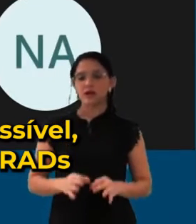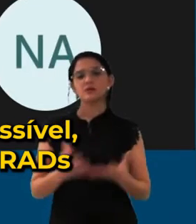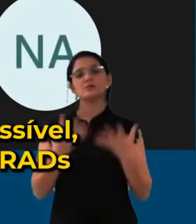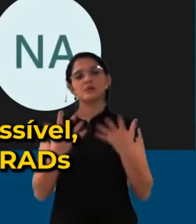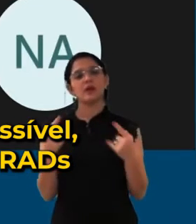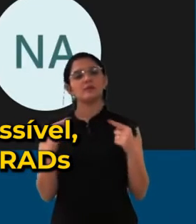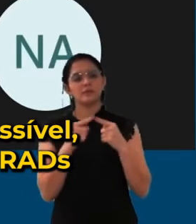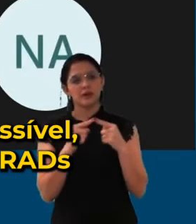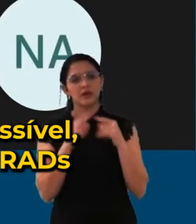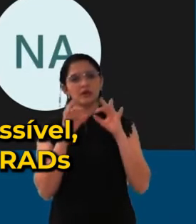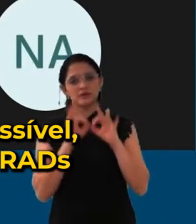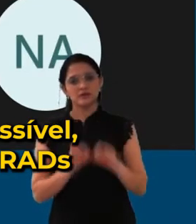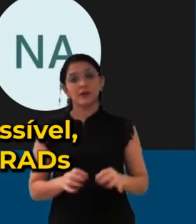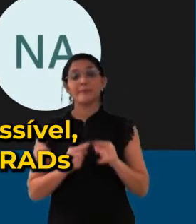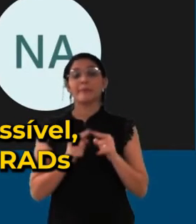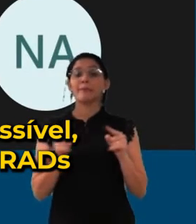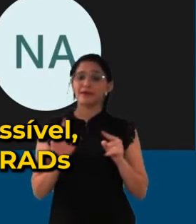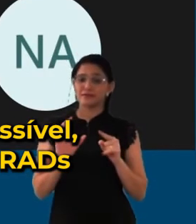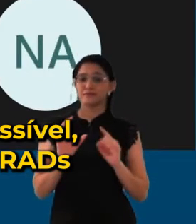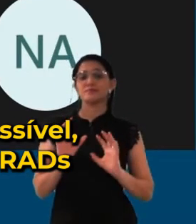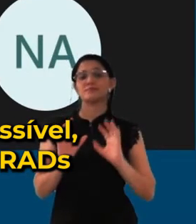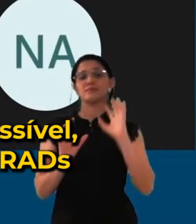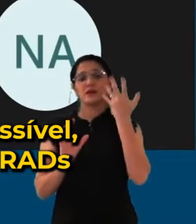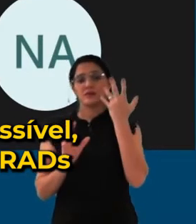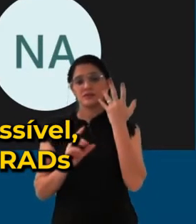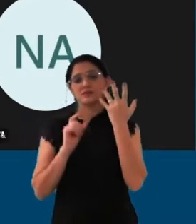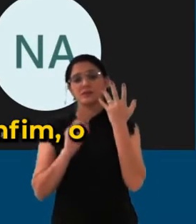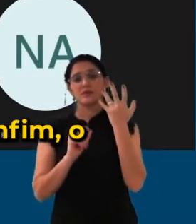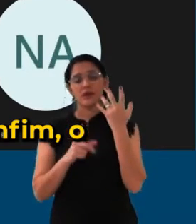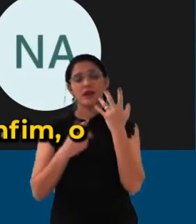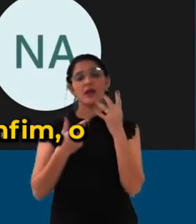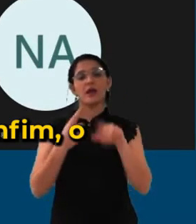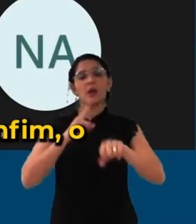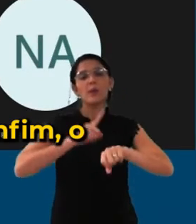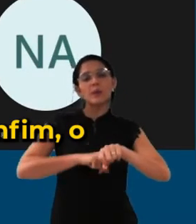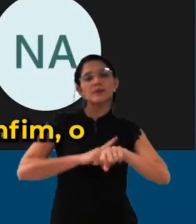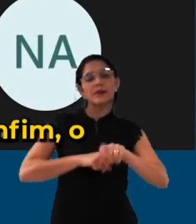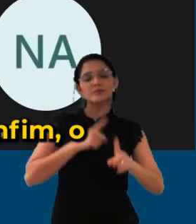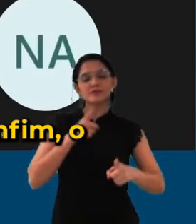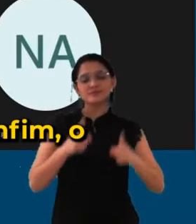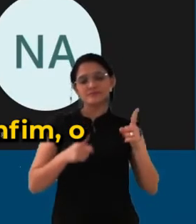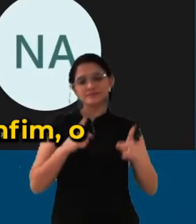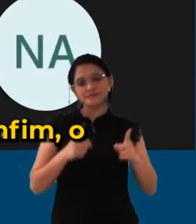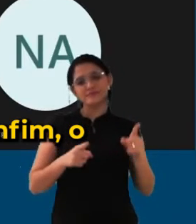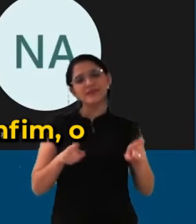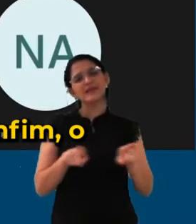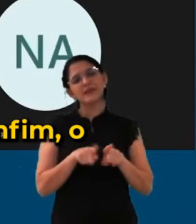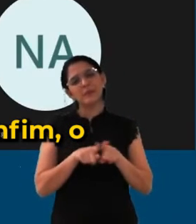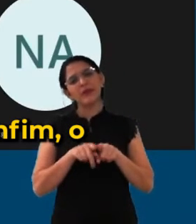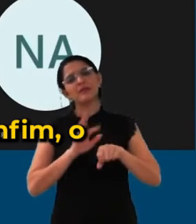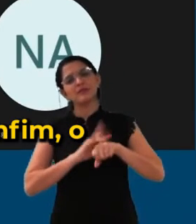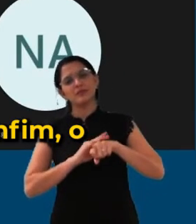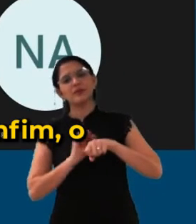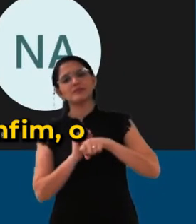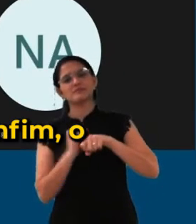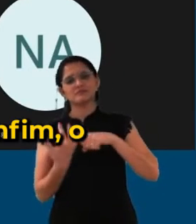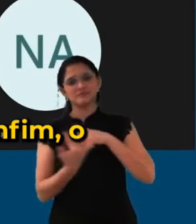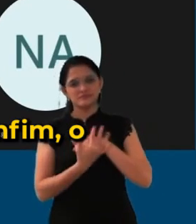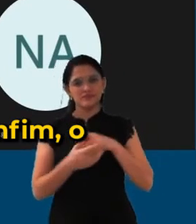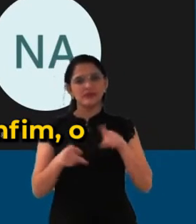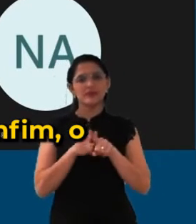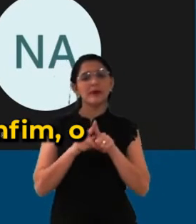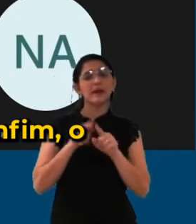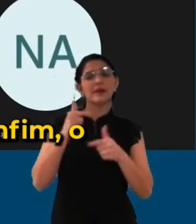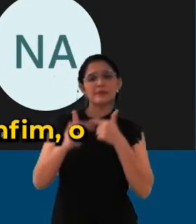houve sim essa mora, né, na análise dos PRADs. Acredito, obviamente, que por conta da pandemia e, enfim, o trabalho remoto,